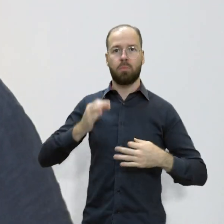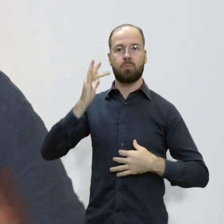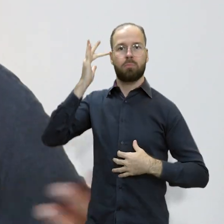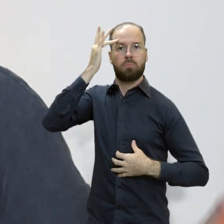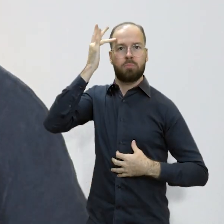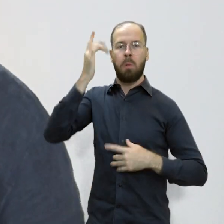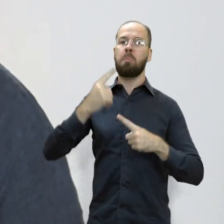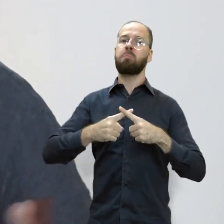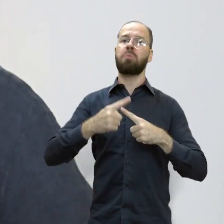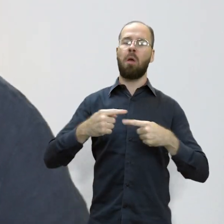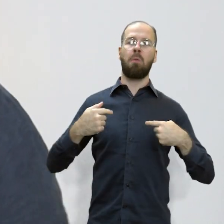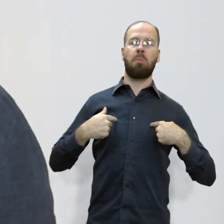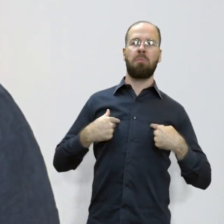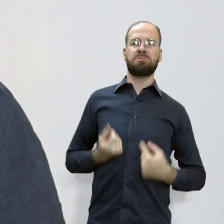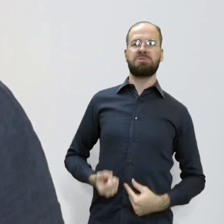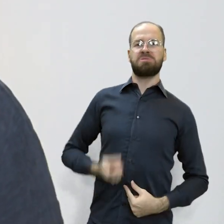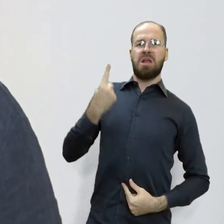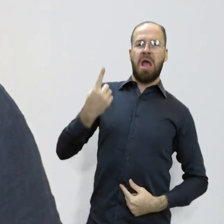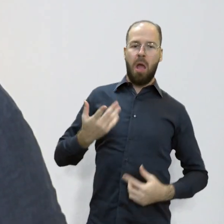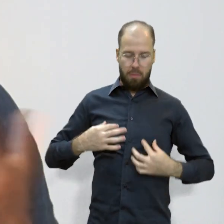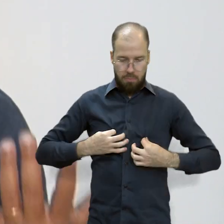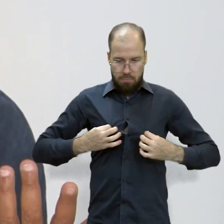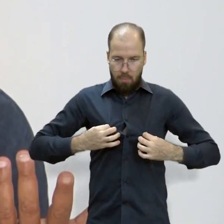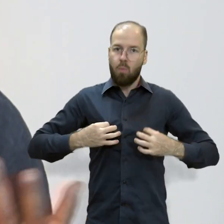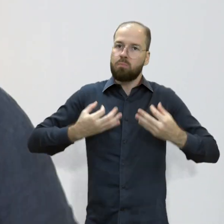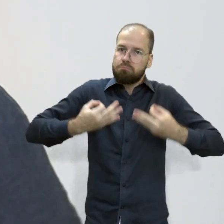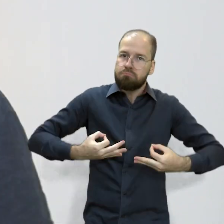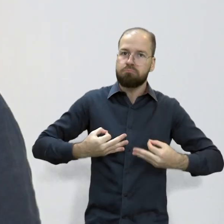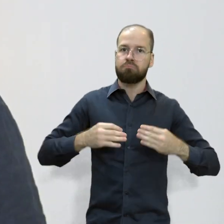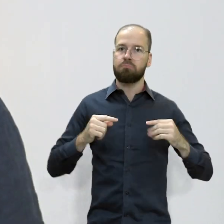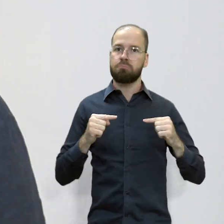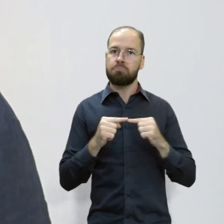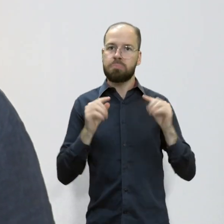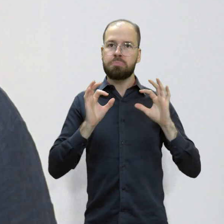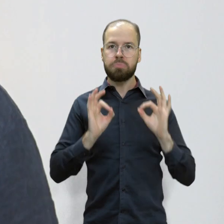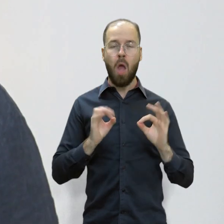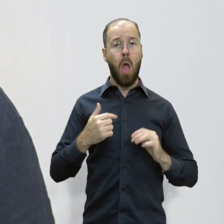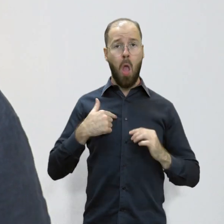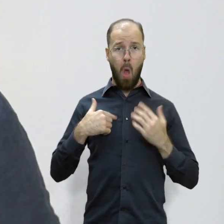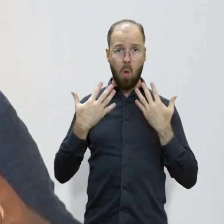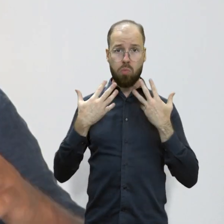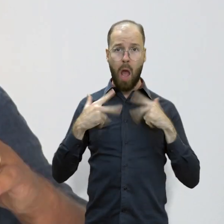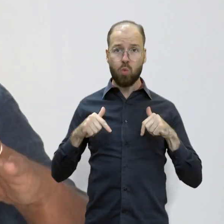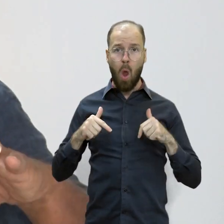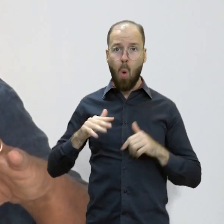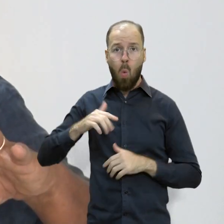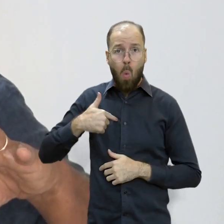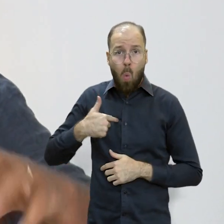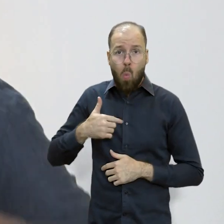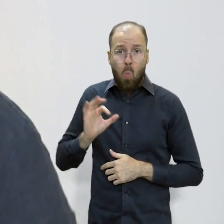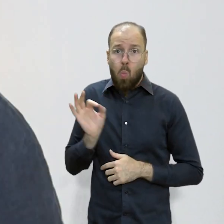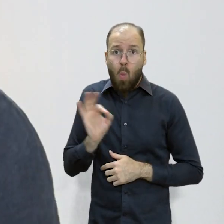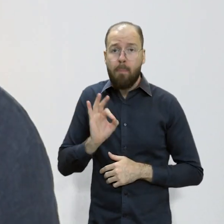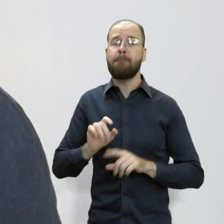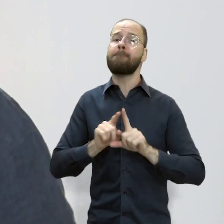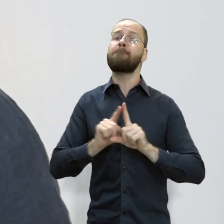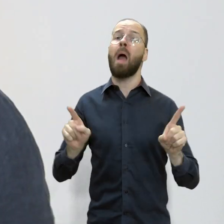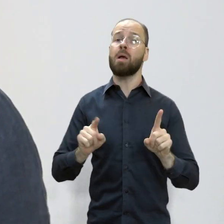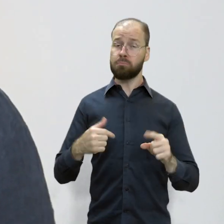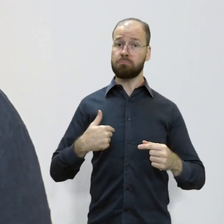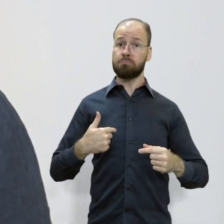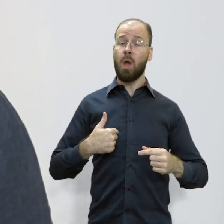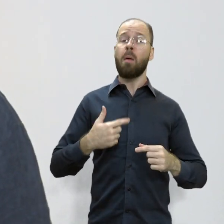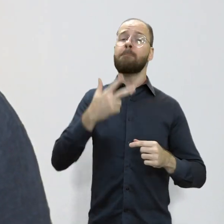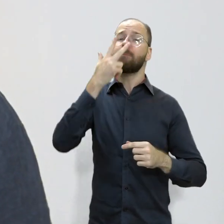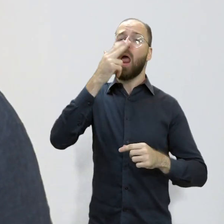estou completamente estranho, né? Eu não tenho natureza, para mim nada é natural. Por outro lado, o mundo normaliza os